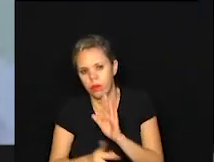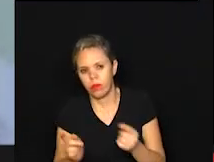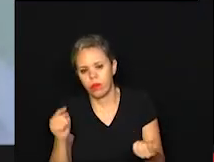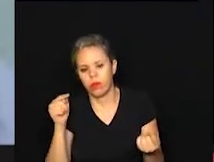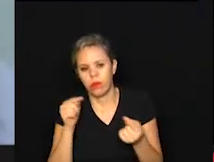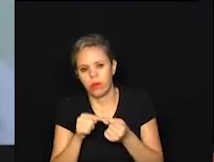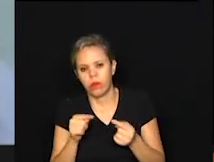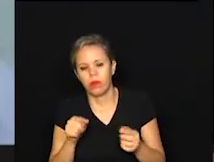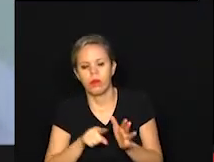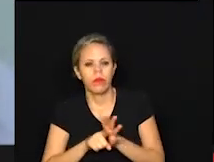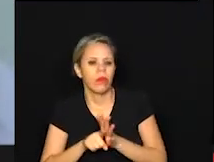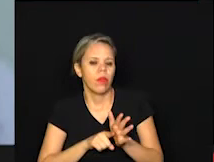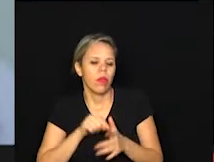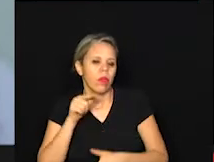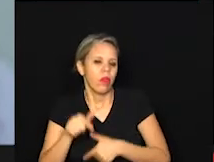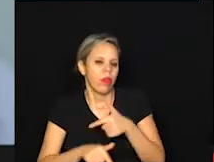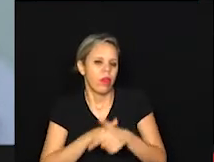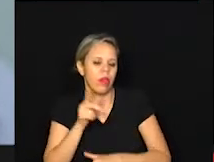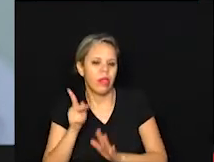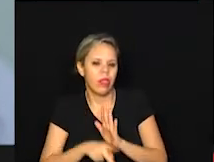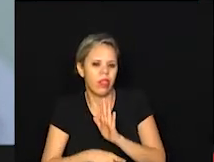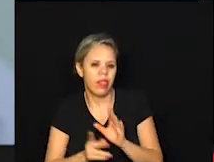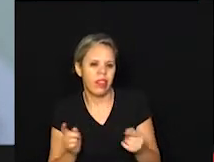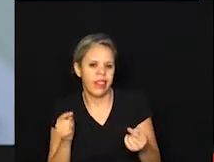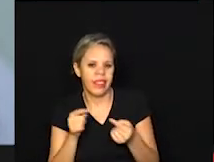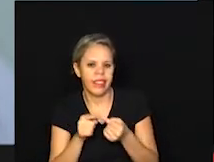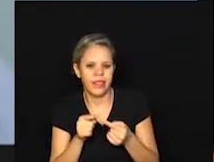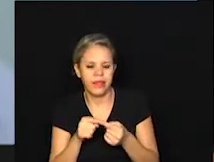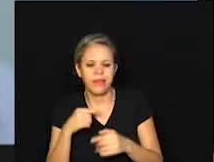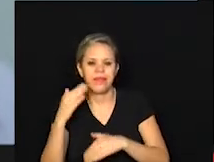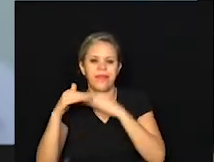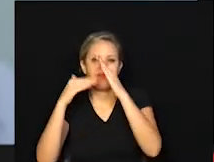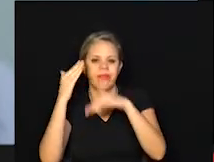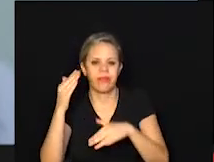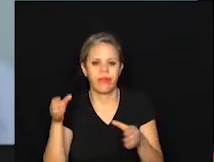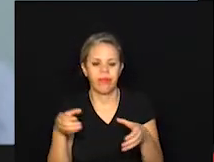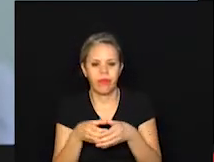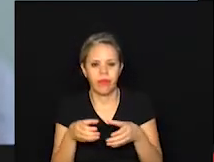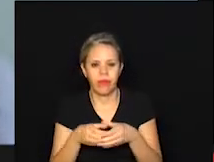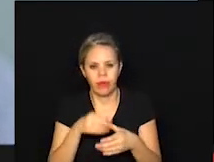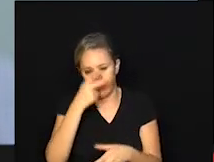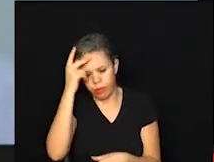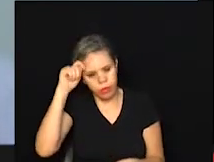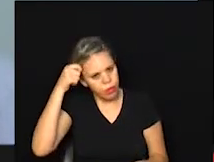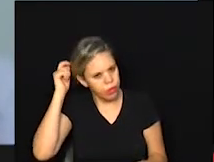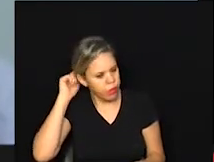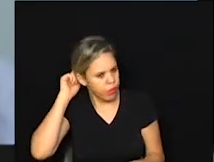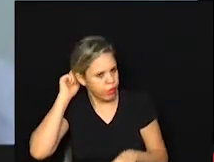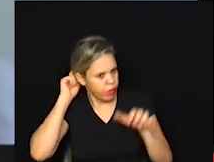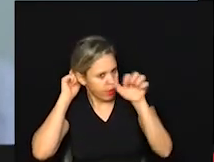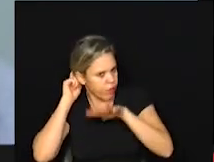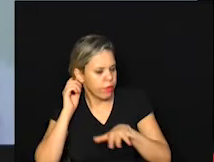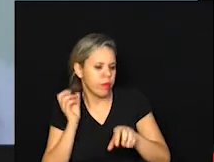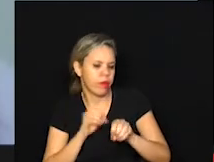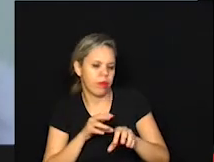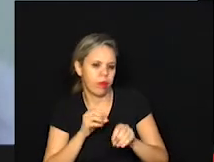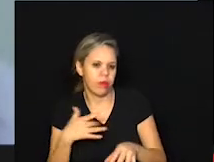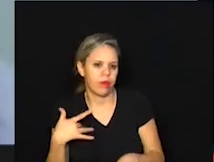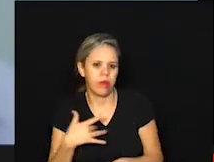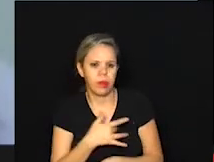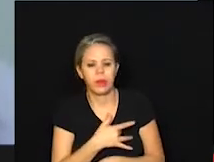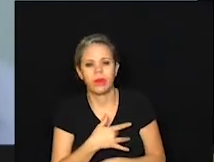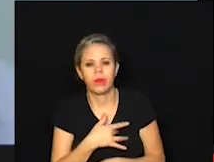voltados, pesquisas, trabalhos, projetos voltados para o desenvolvimento da comunidade negra nas áreas da educação,